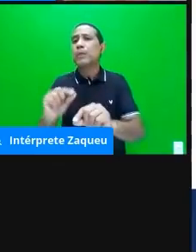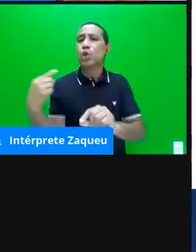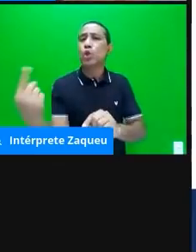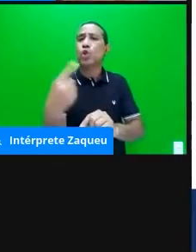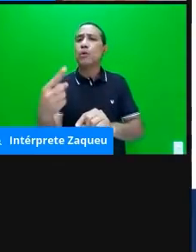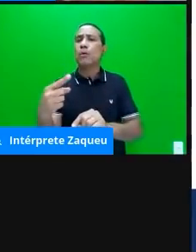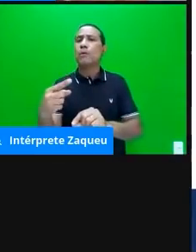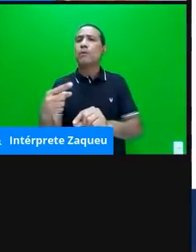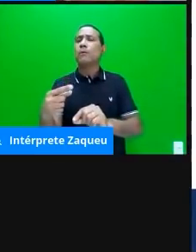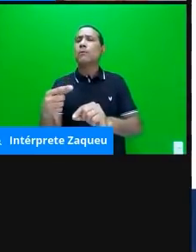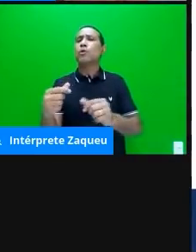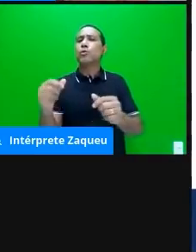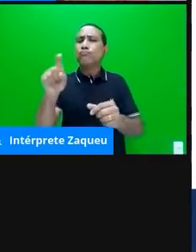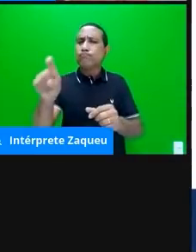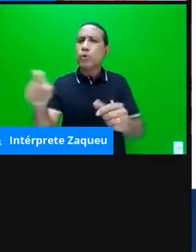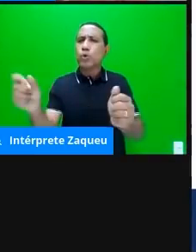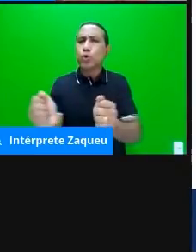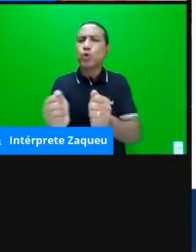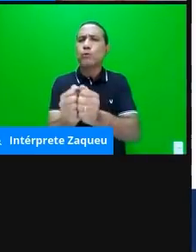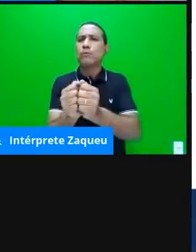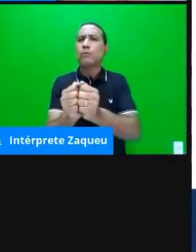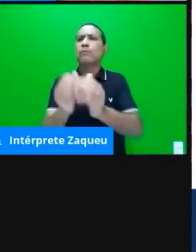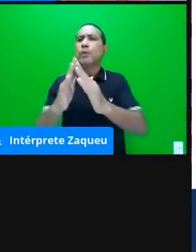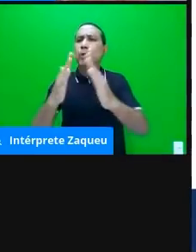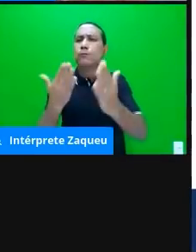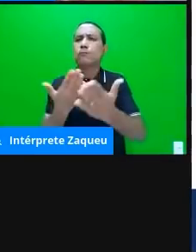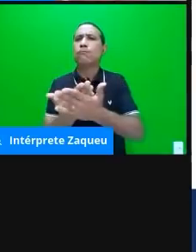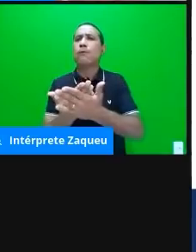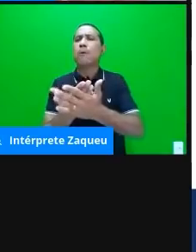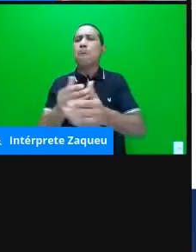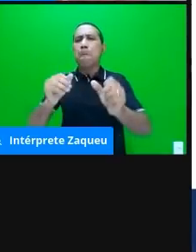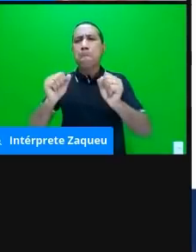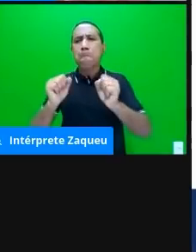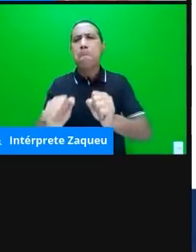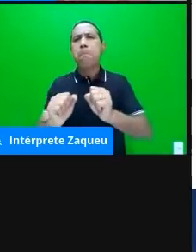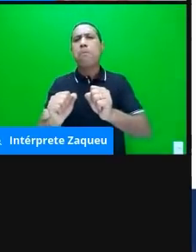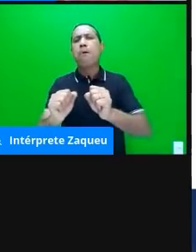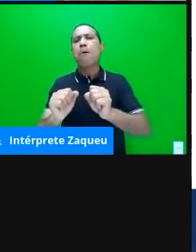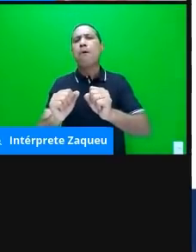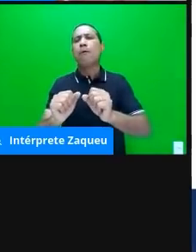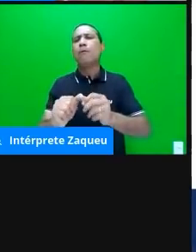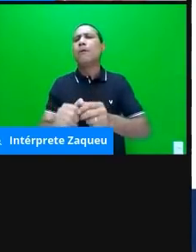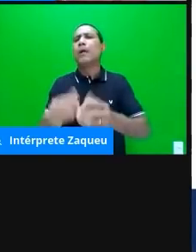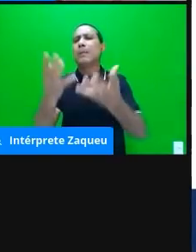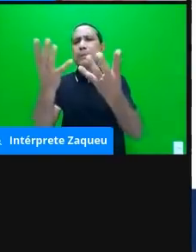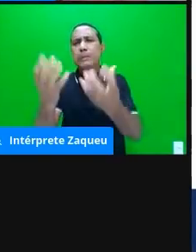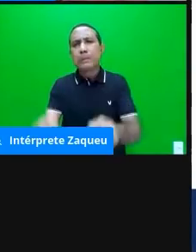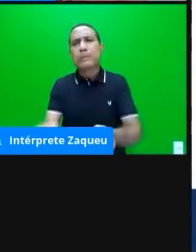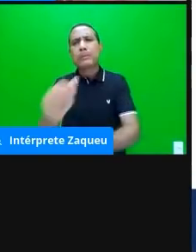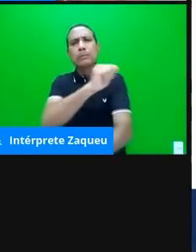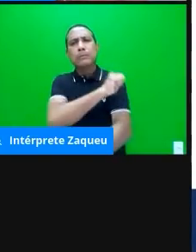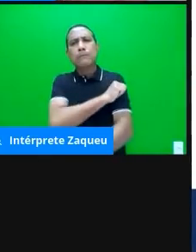enquanto professores, ali na escola, né, dispostos a aceitar nossos alunos, a